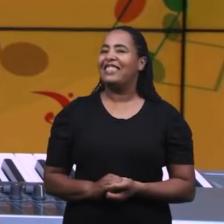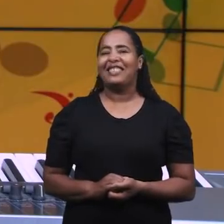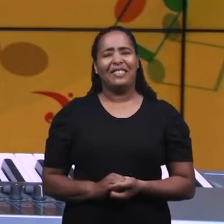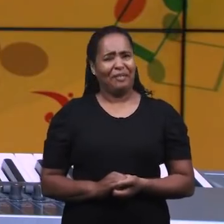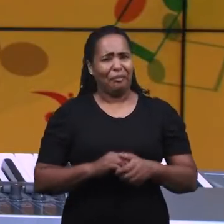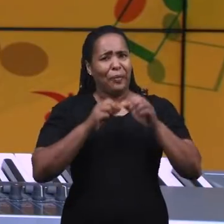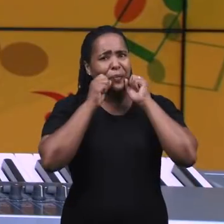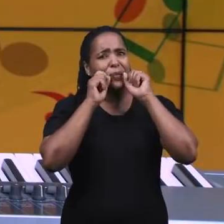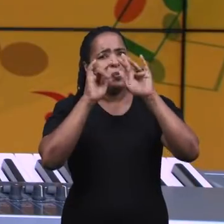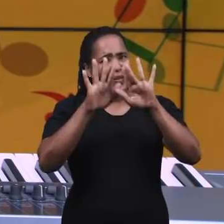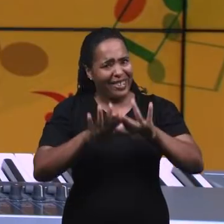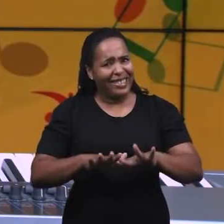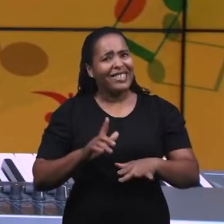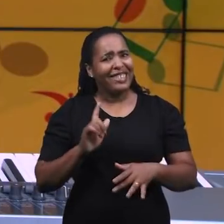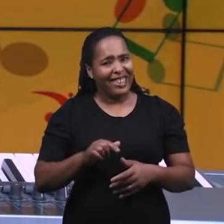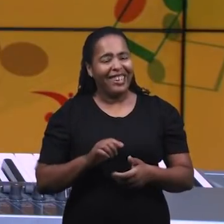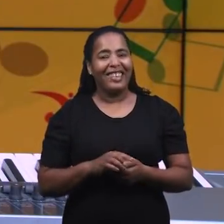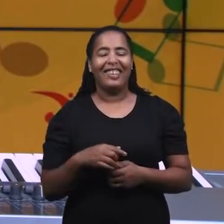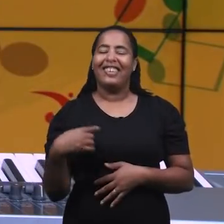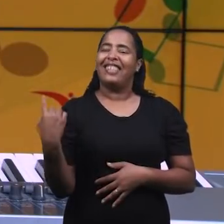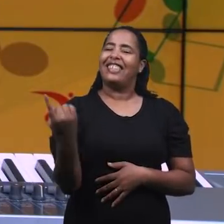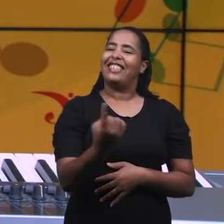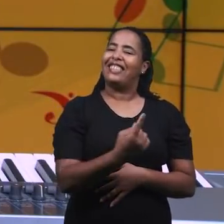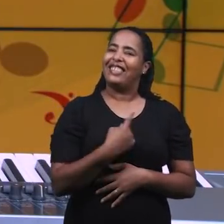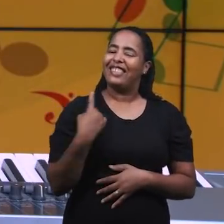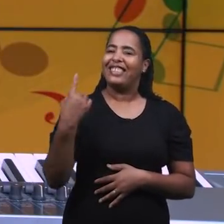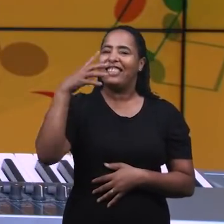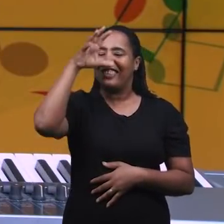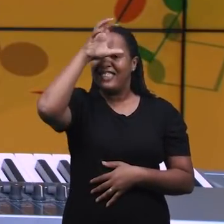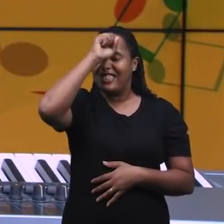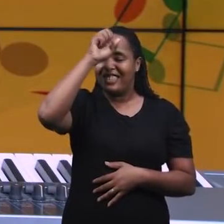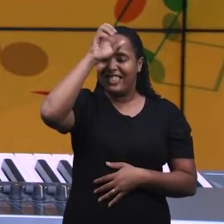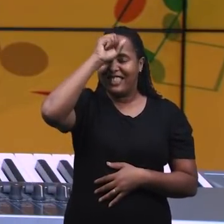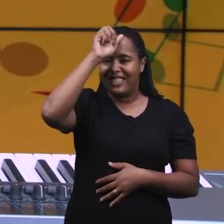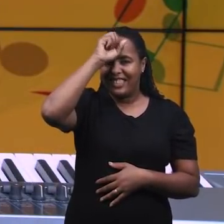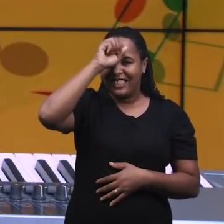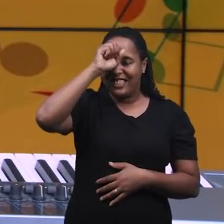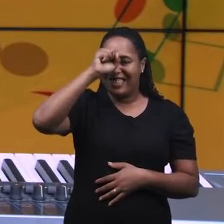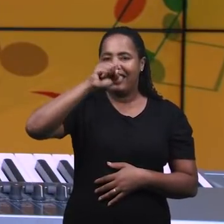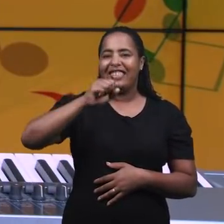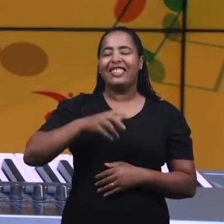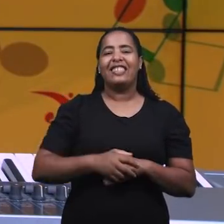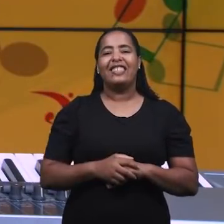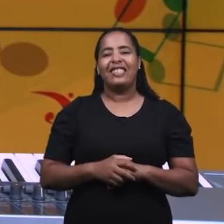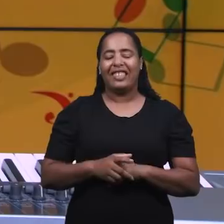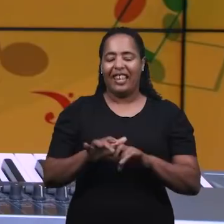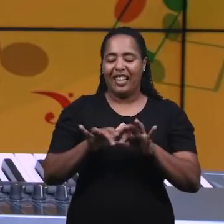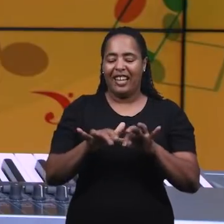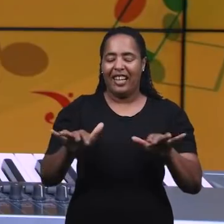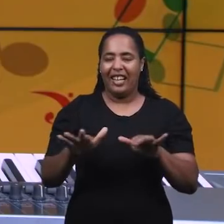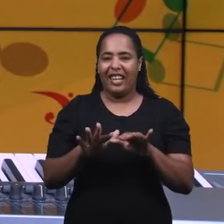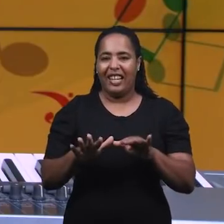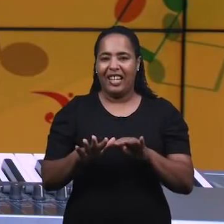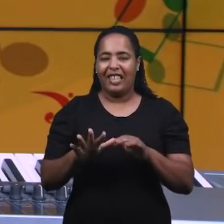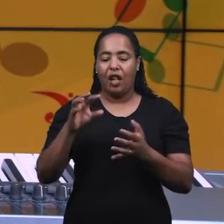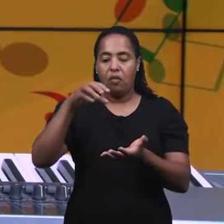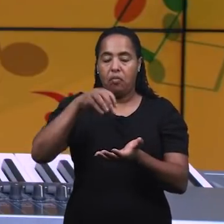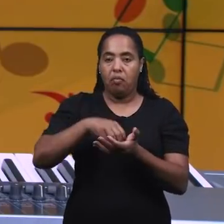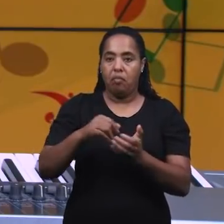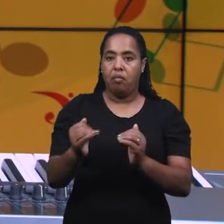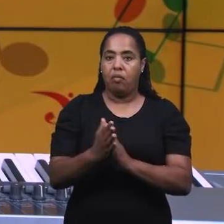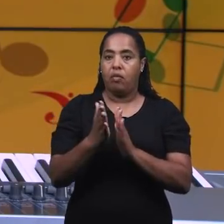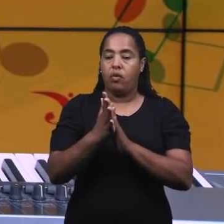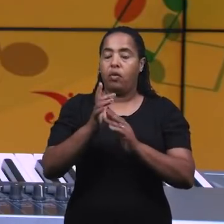Que bênção! Nós estamos aprendendo a parte instrumental que está no meio do louvor